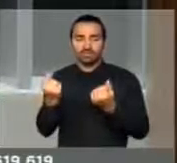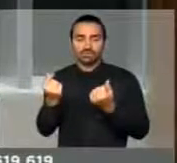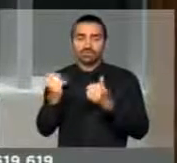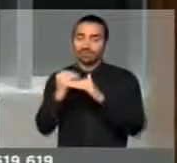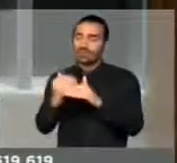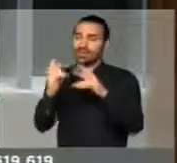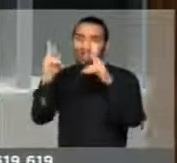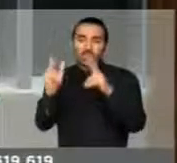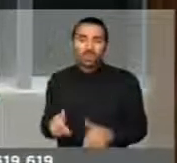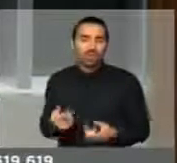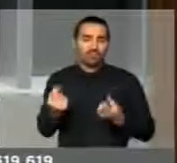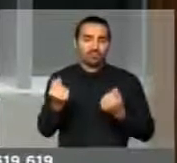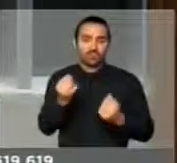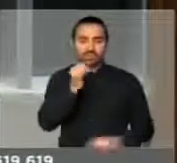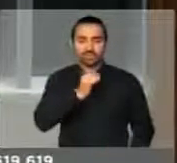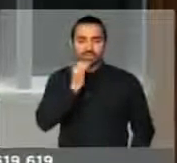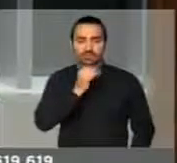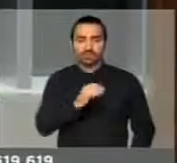campanha. Porque eu